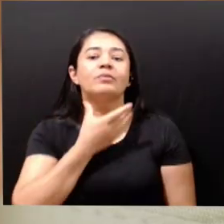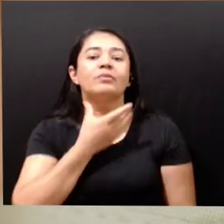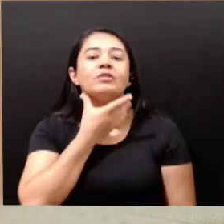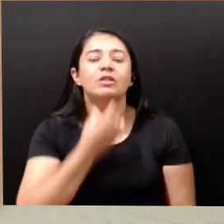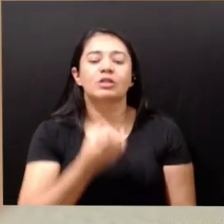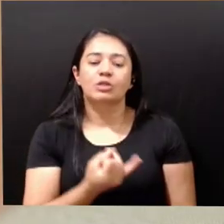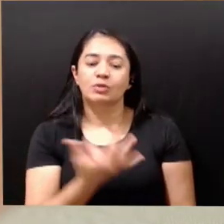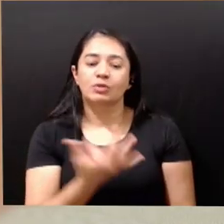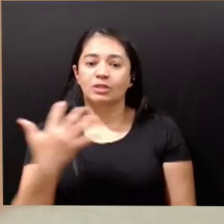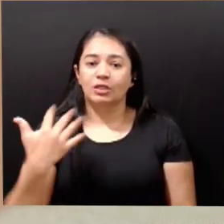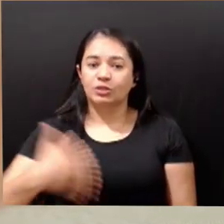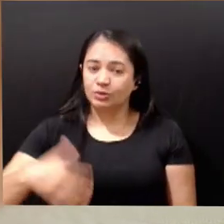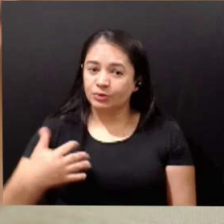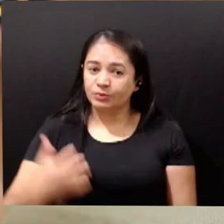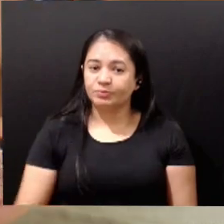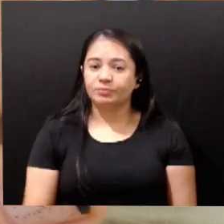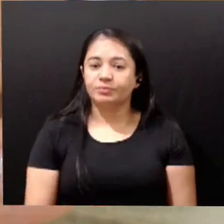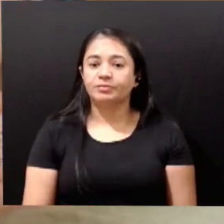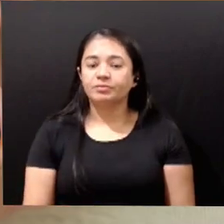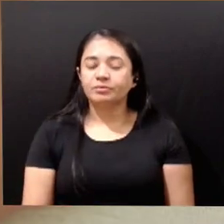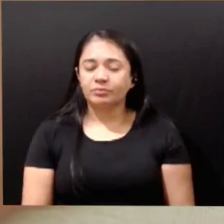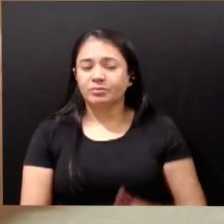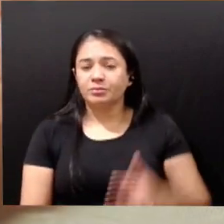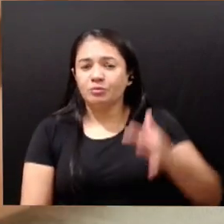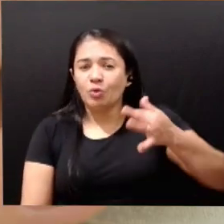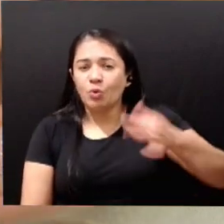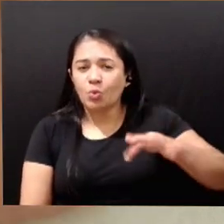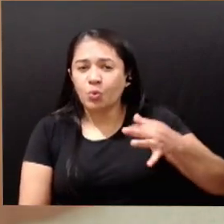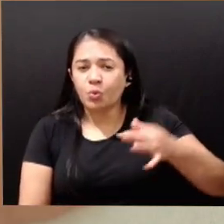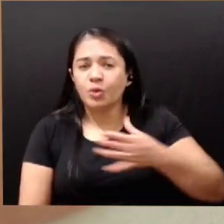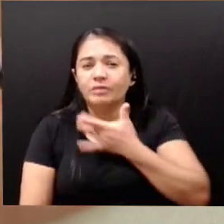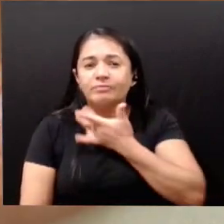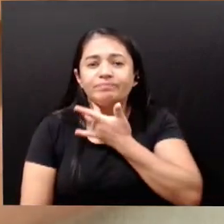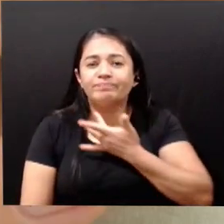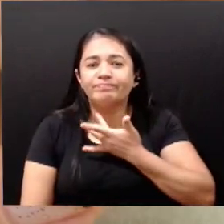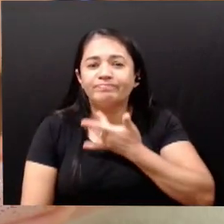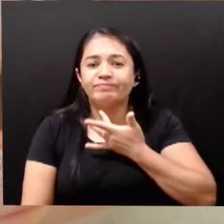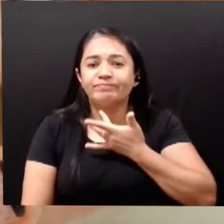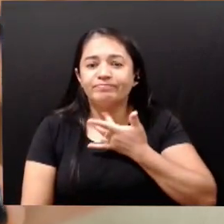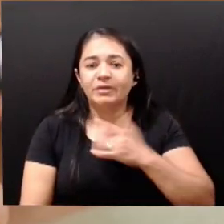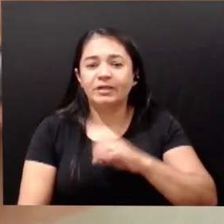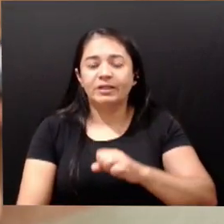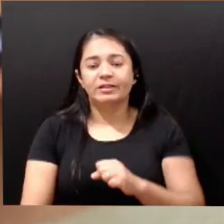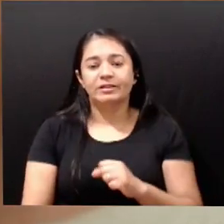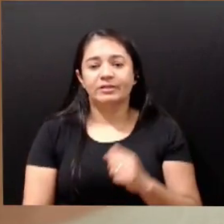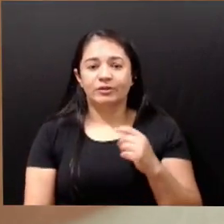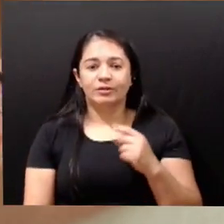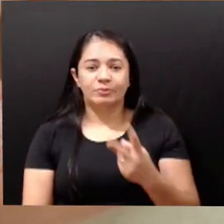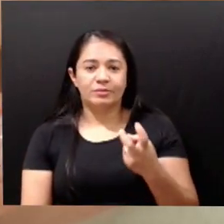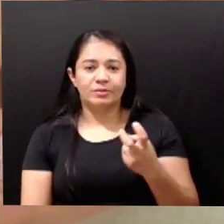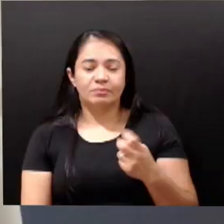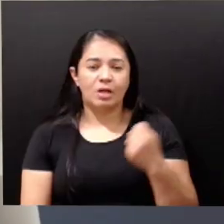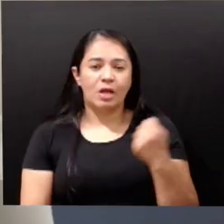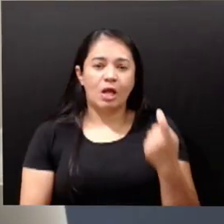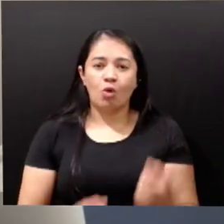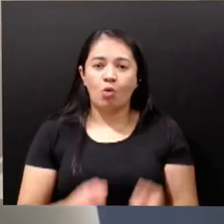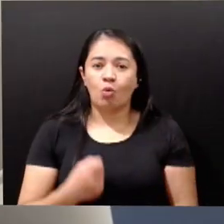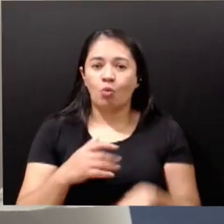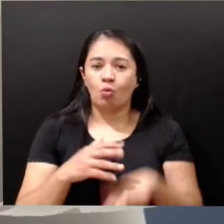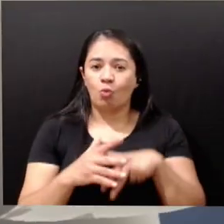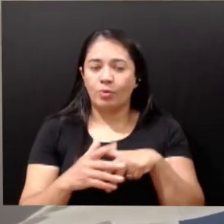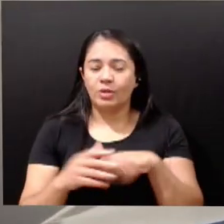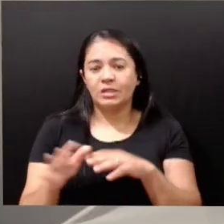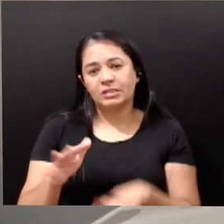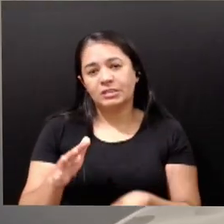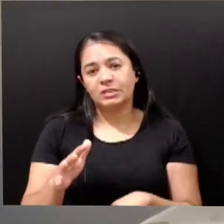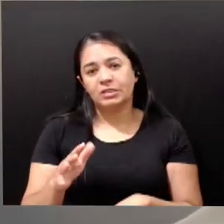em grande número, em grande quantidade, dolorosas à palpação. Esses são os sinais clássicos da doença. Alguns pacientes até podem